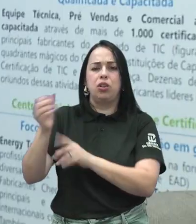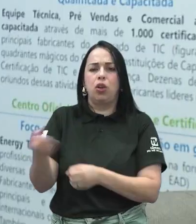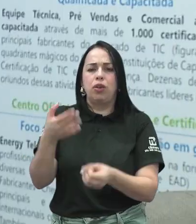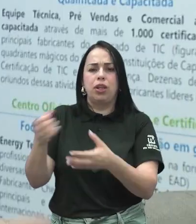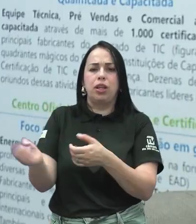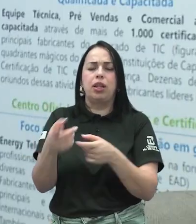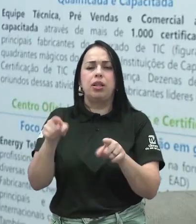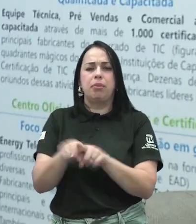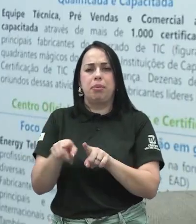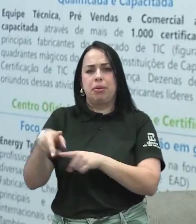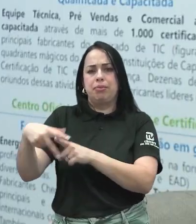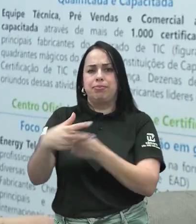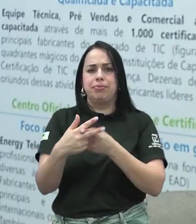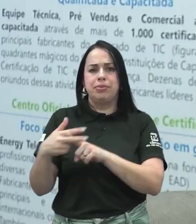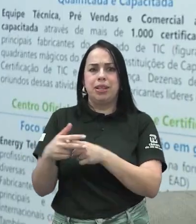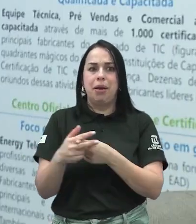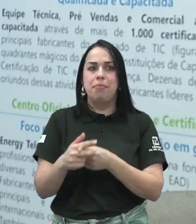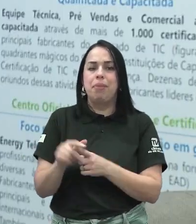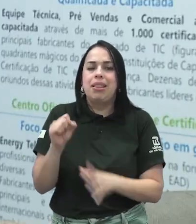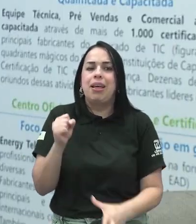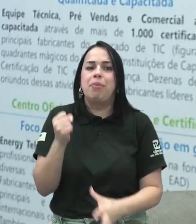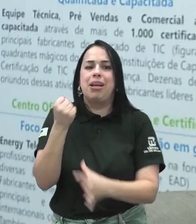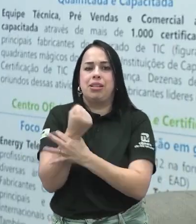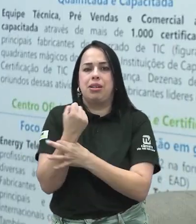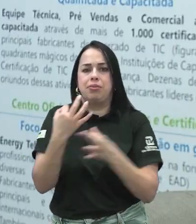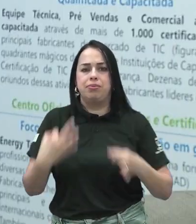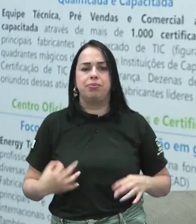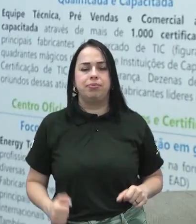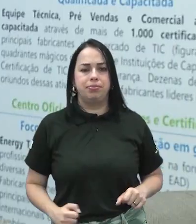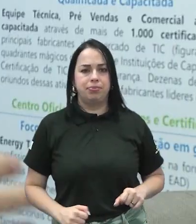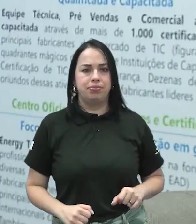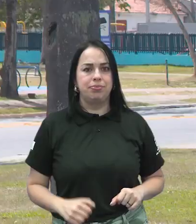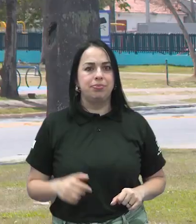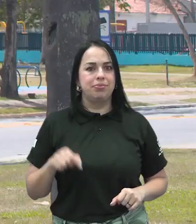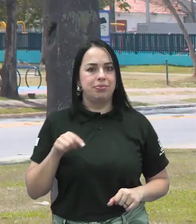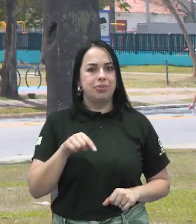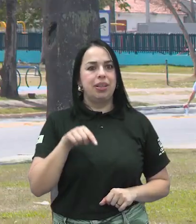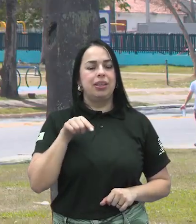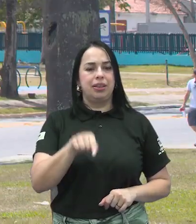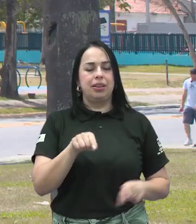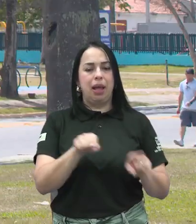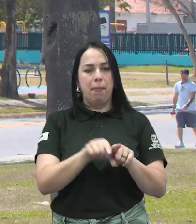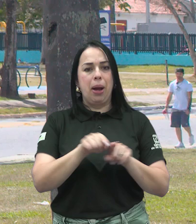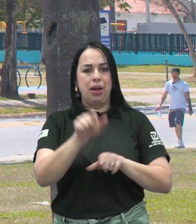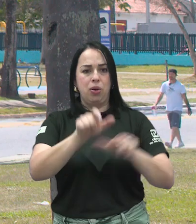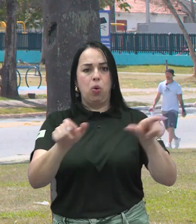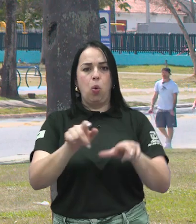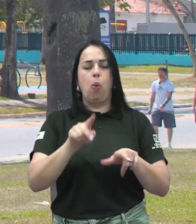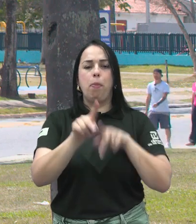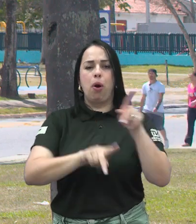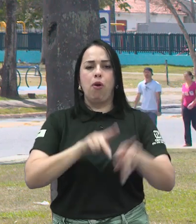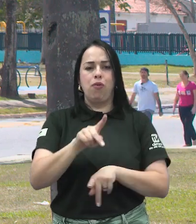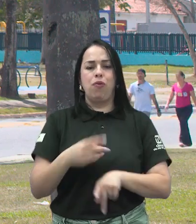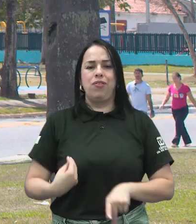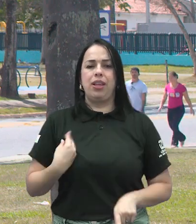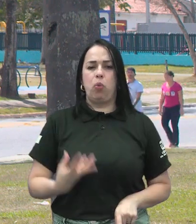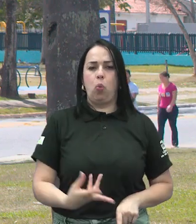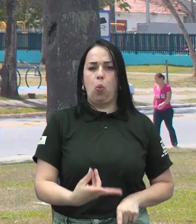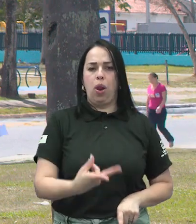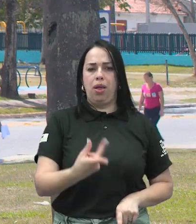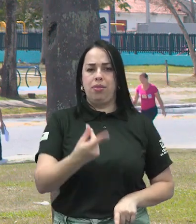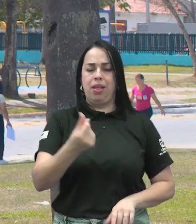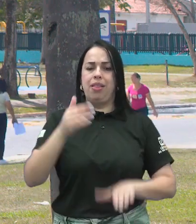tecnologias, em aprimoramento delas, para exatamente você ter uma proteção efetiva. A qualidade de vida da população é o